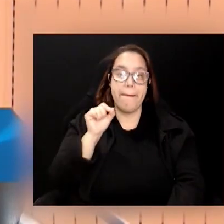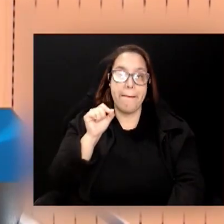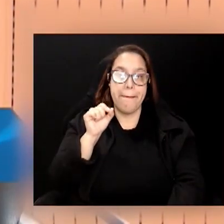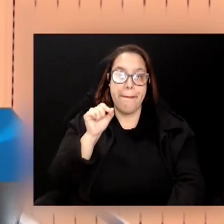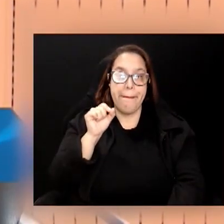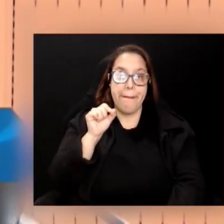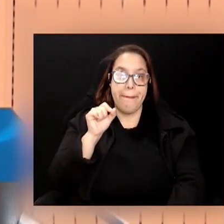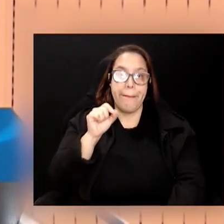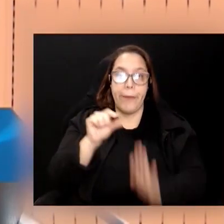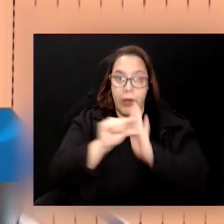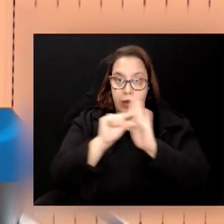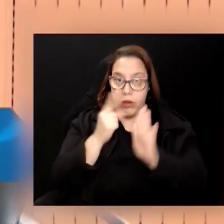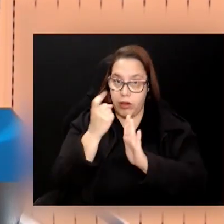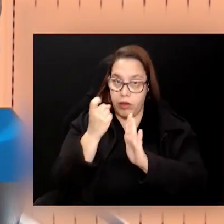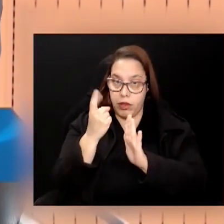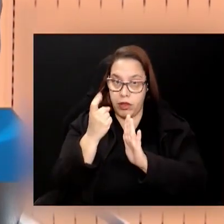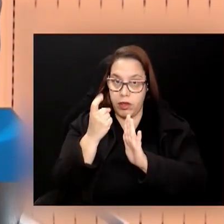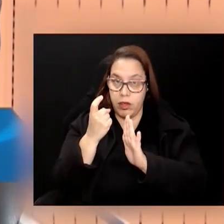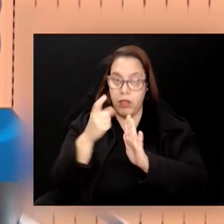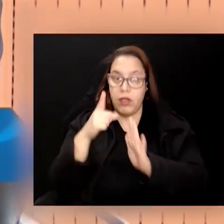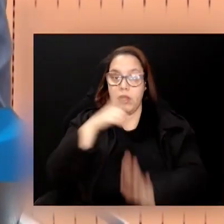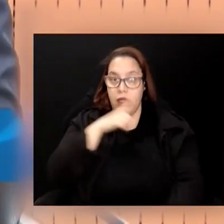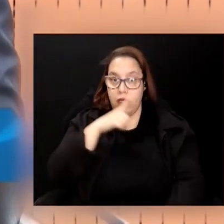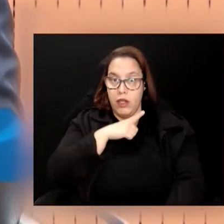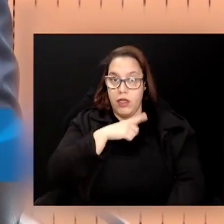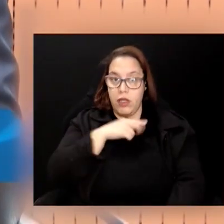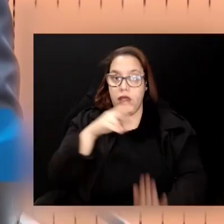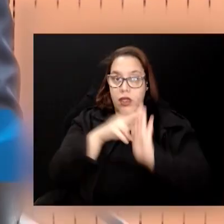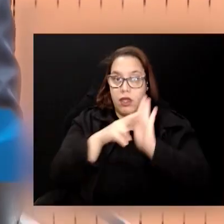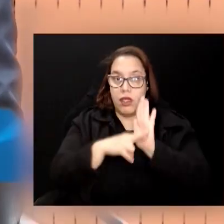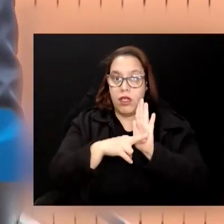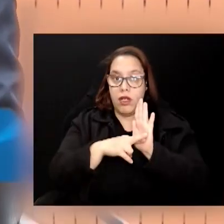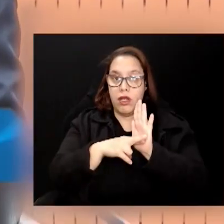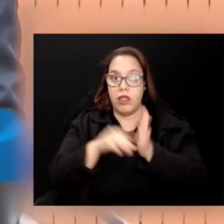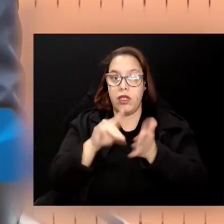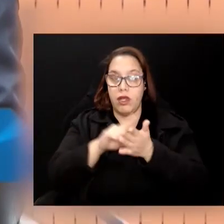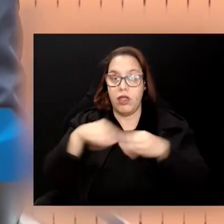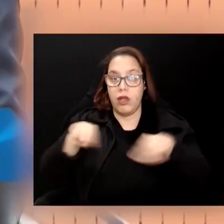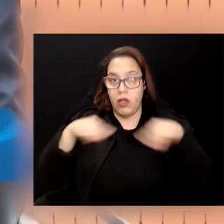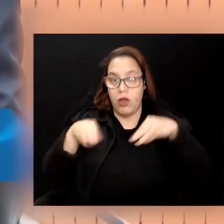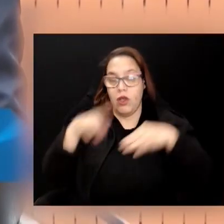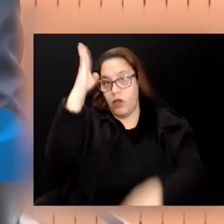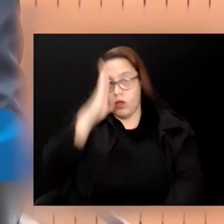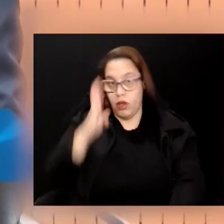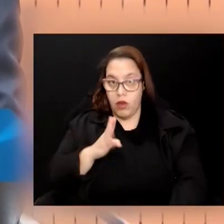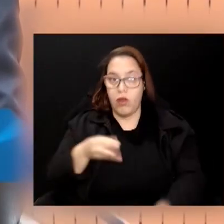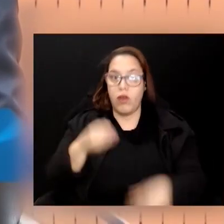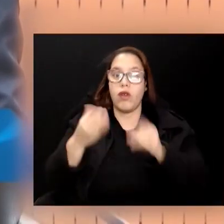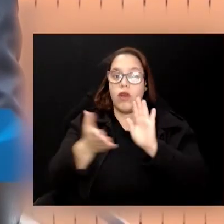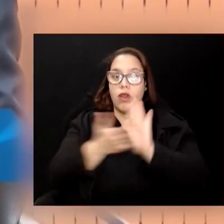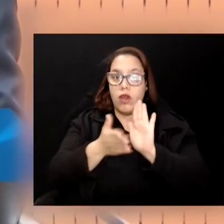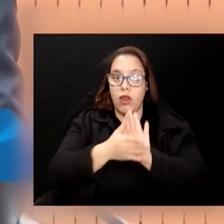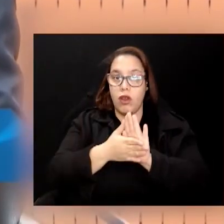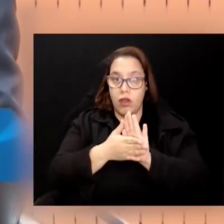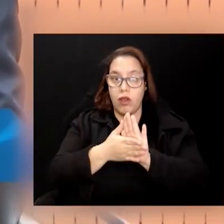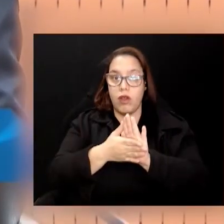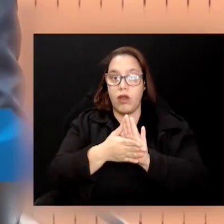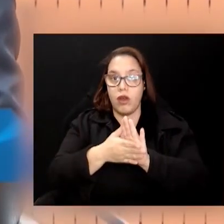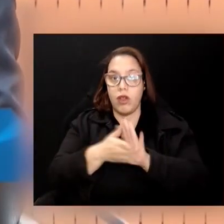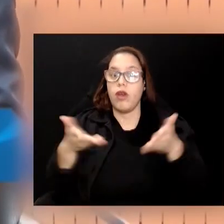único vigente exige o registro na ordem dos músicos do Brasil como condição de provimento, e hoje nós